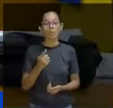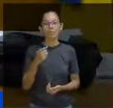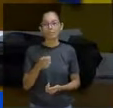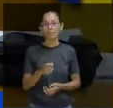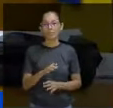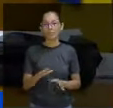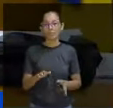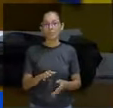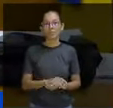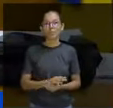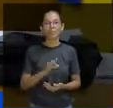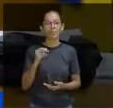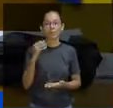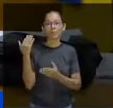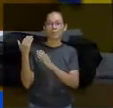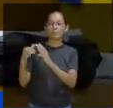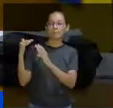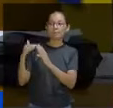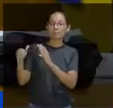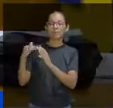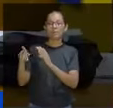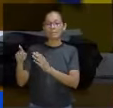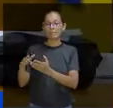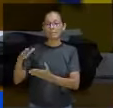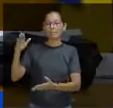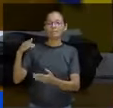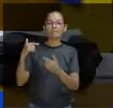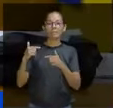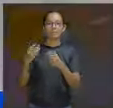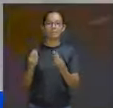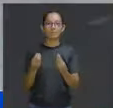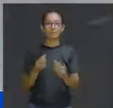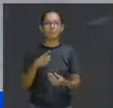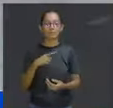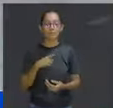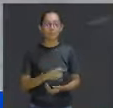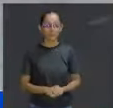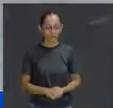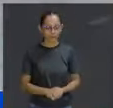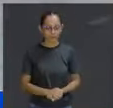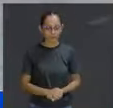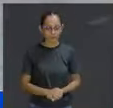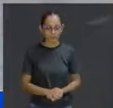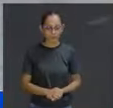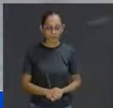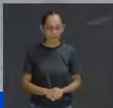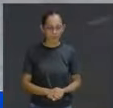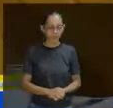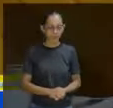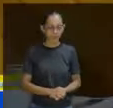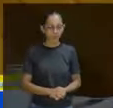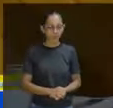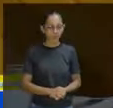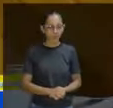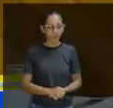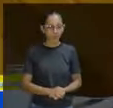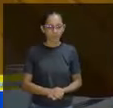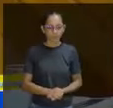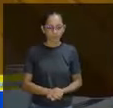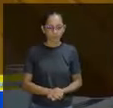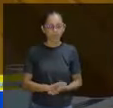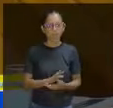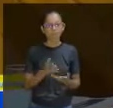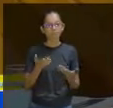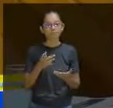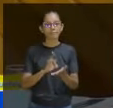iam todos para lá. Mas, doutora Paola, então, Vossa Excelência fica... Então, assim, de fato... Imagem ampla do plenário, agora